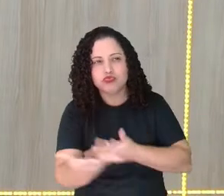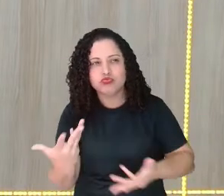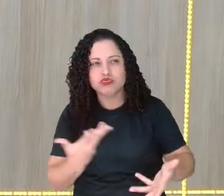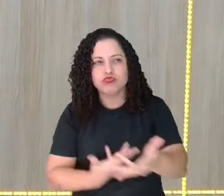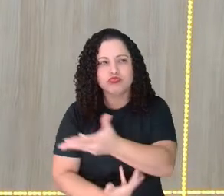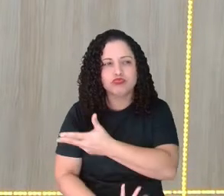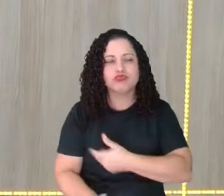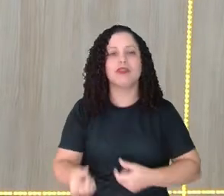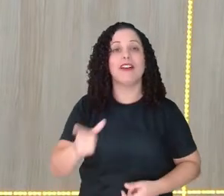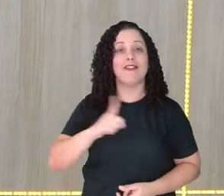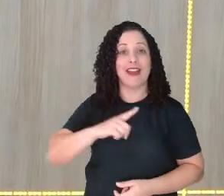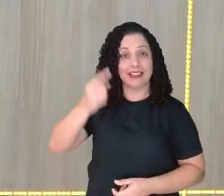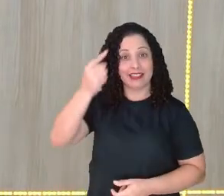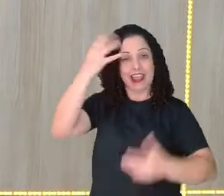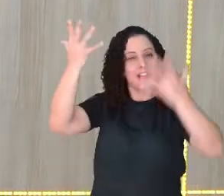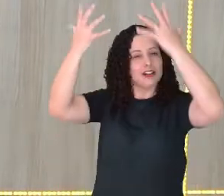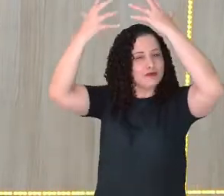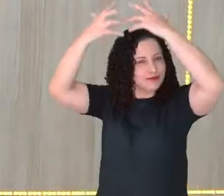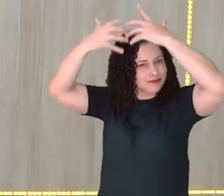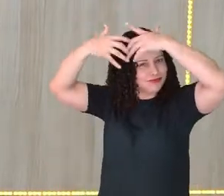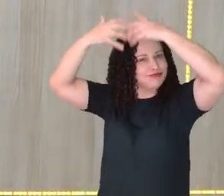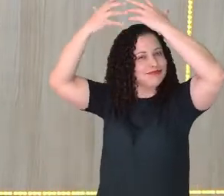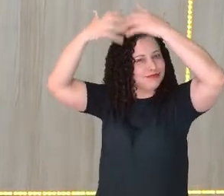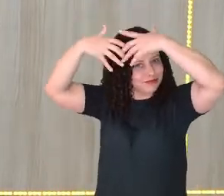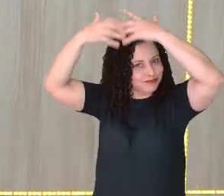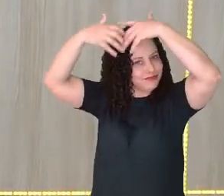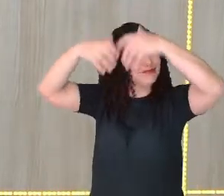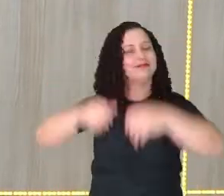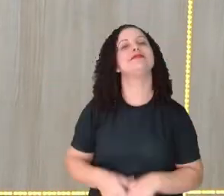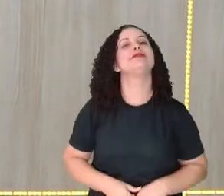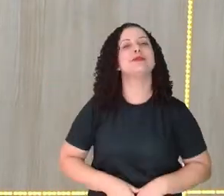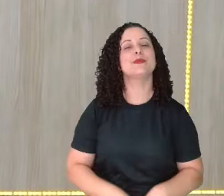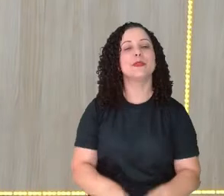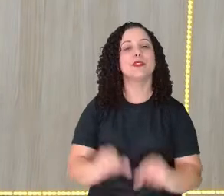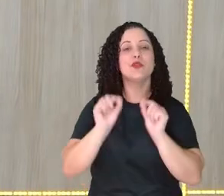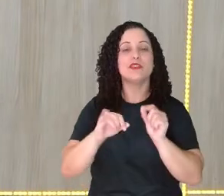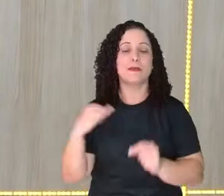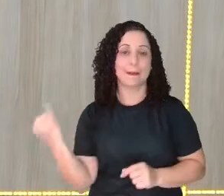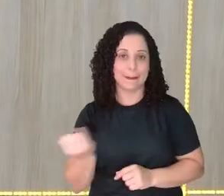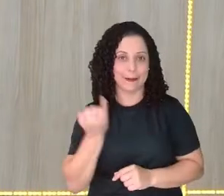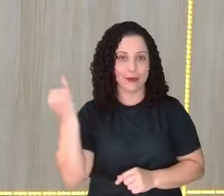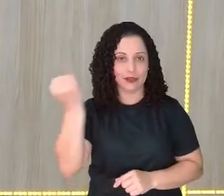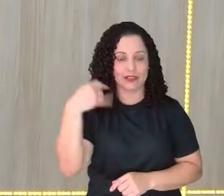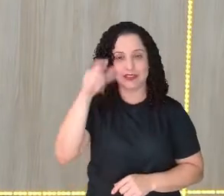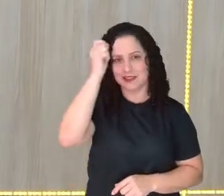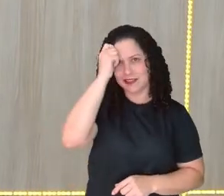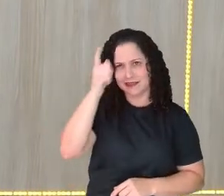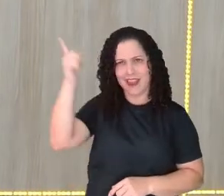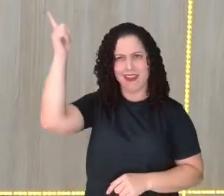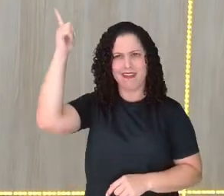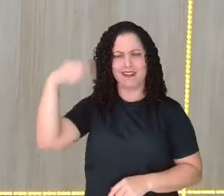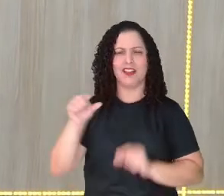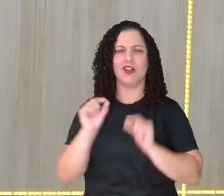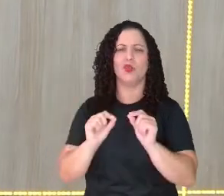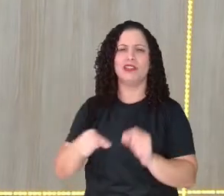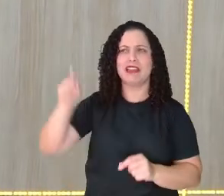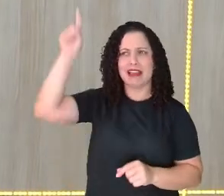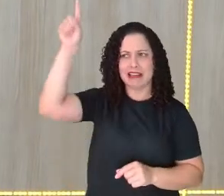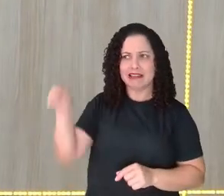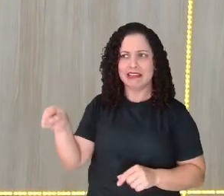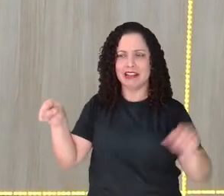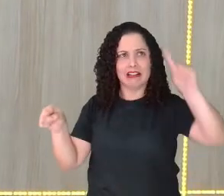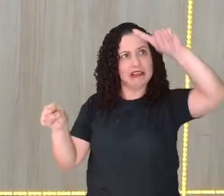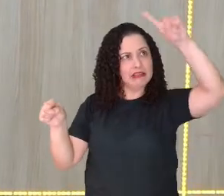coisas que estão aí no seu dia a dia, tá? Algo bastante importante que a gente vê nessa ideia aí de linha poligonal e de linha